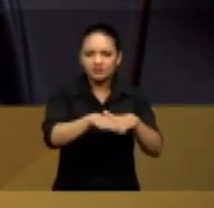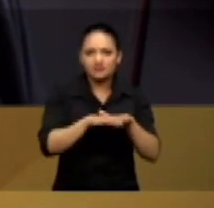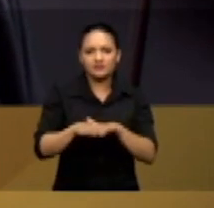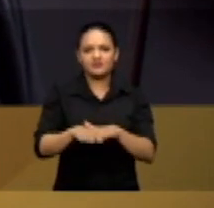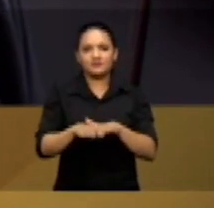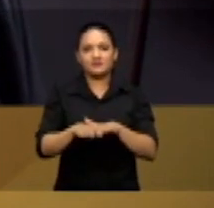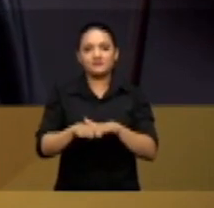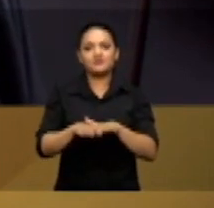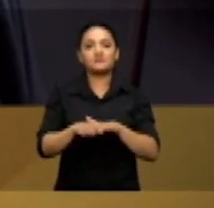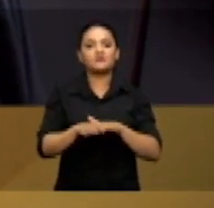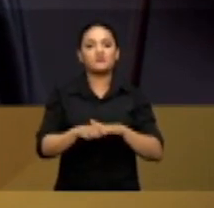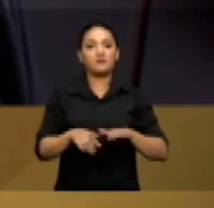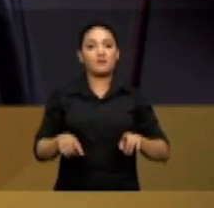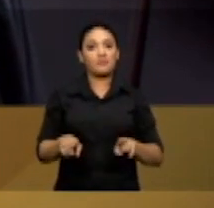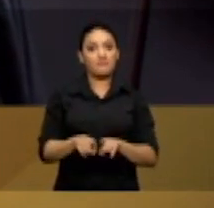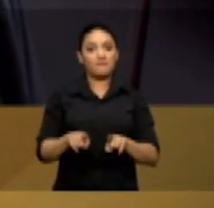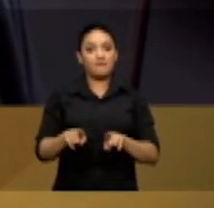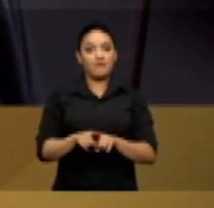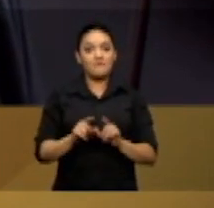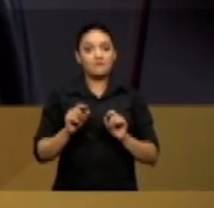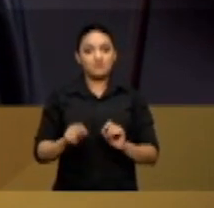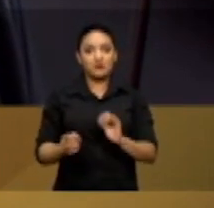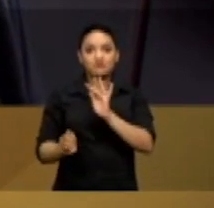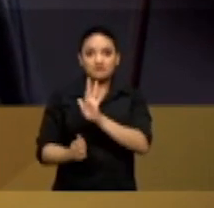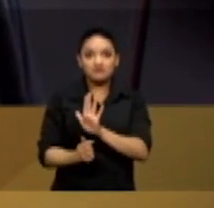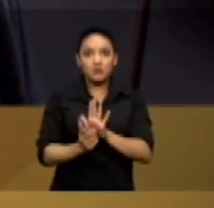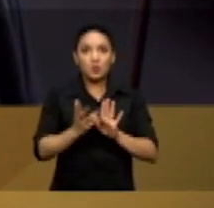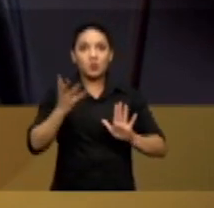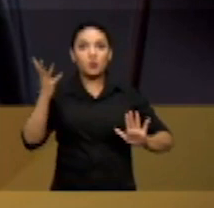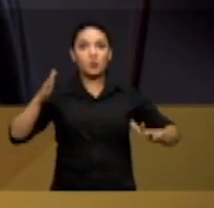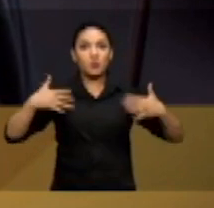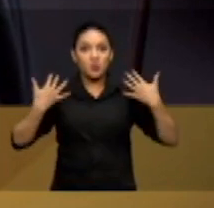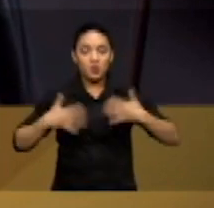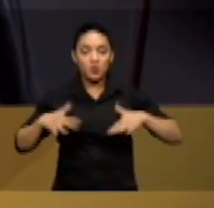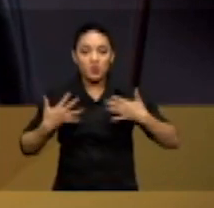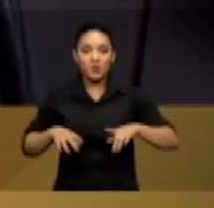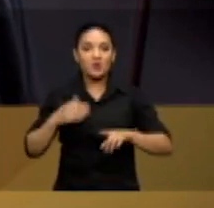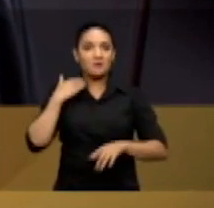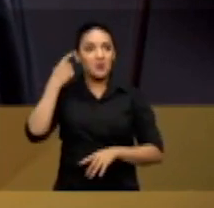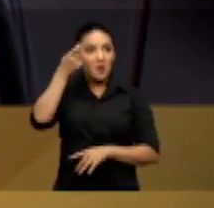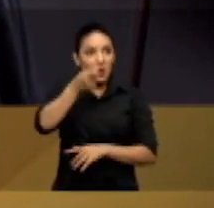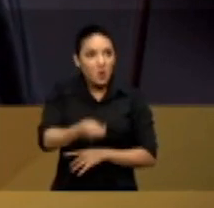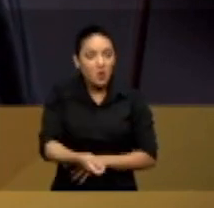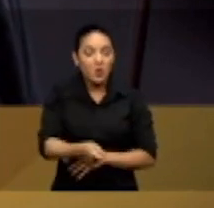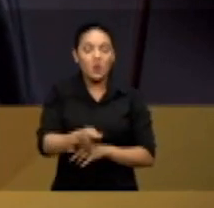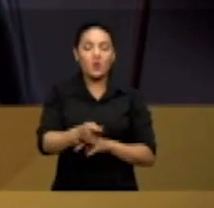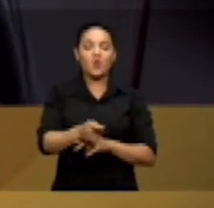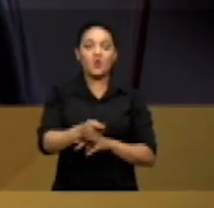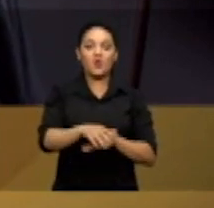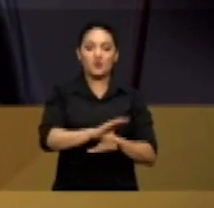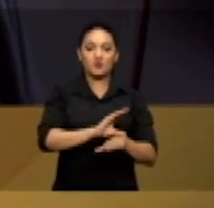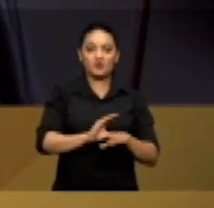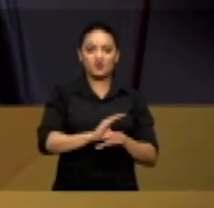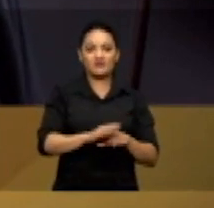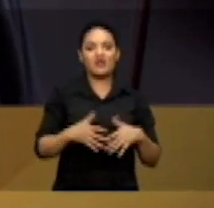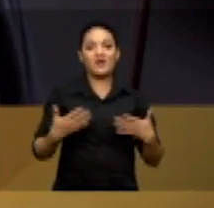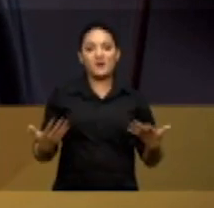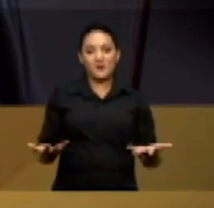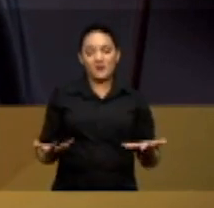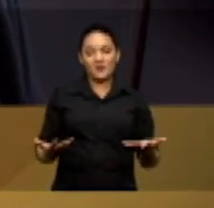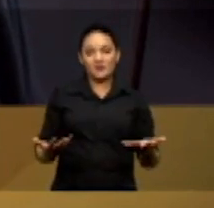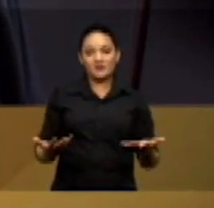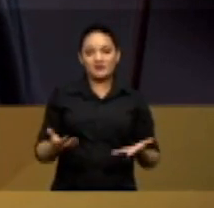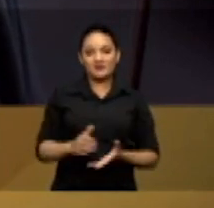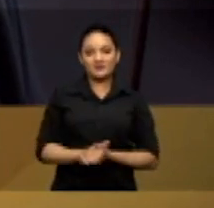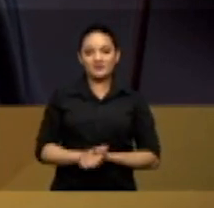É rico, é muito rico, o magistério constitucional de Vossa Excelência. Por tudo isso, receba,